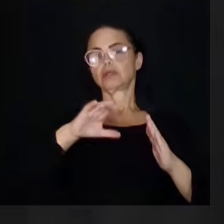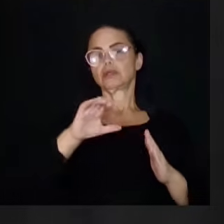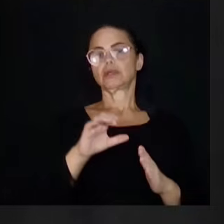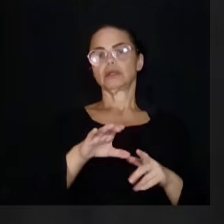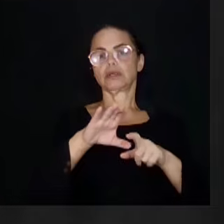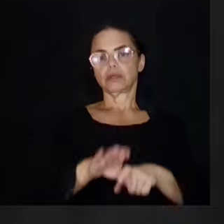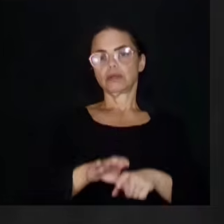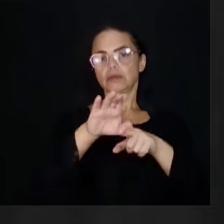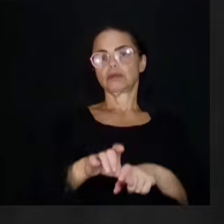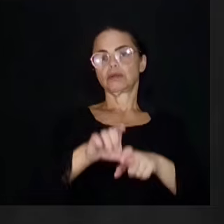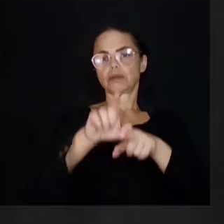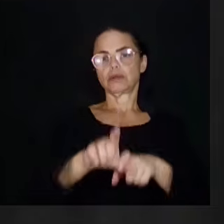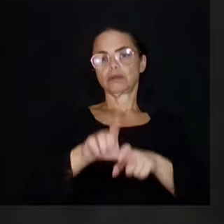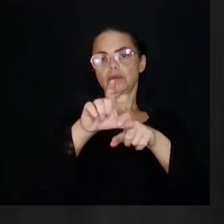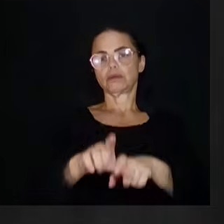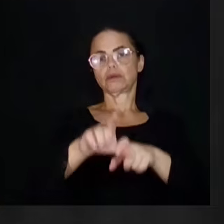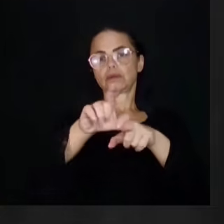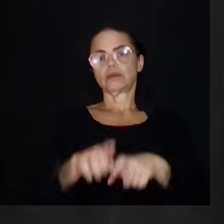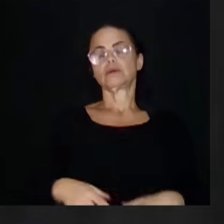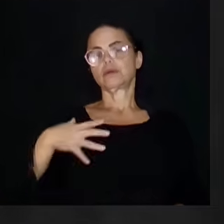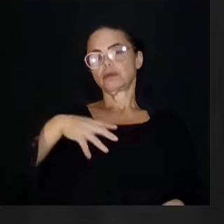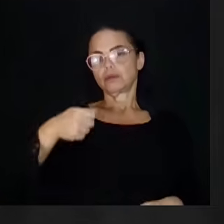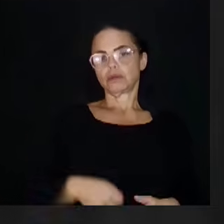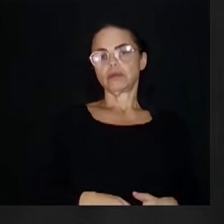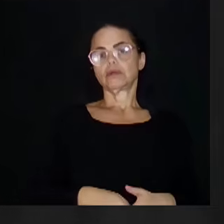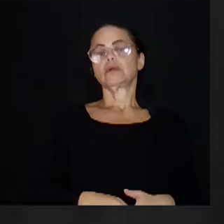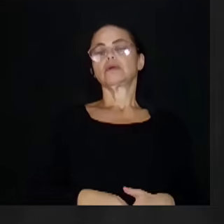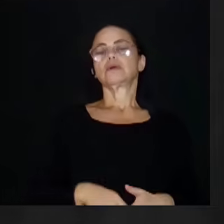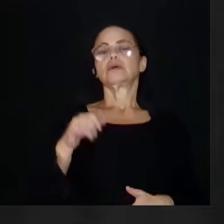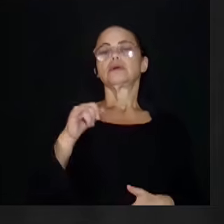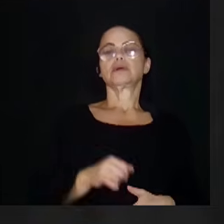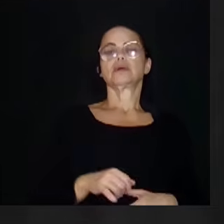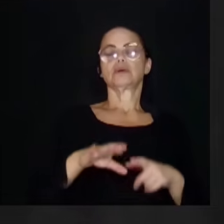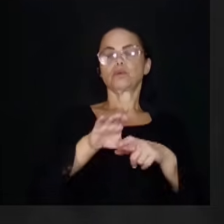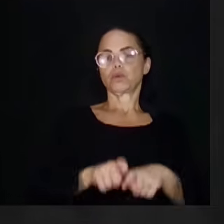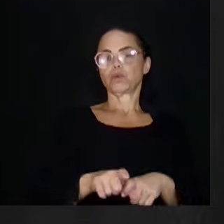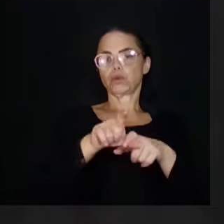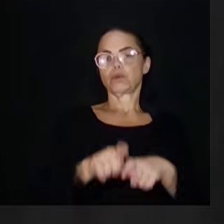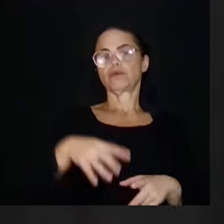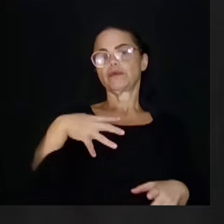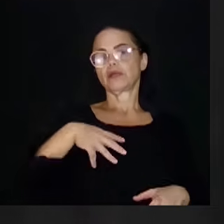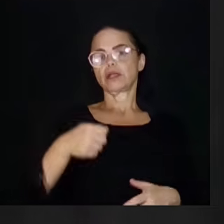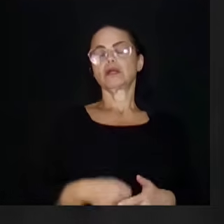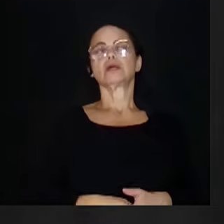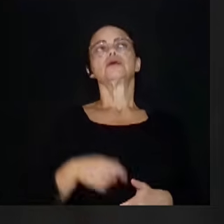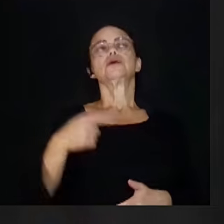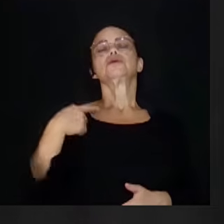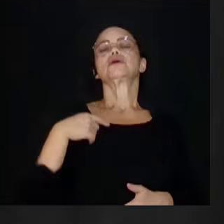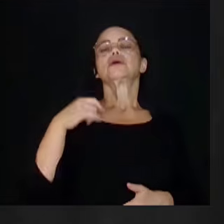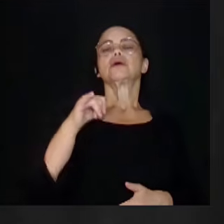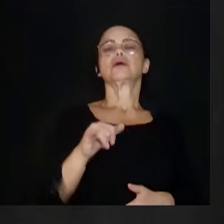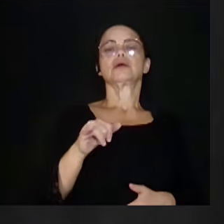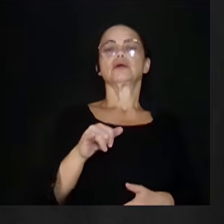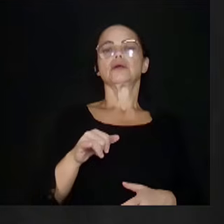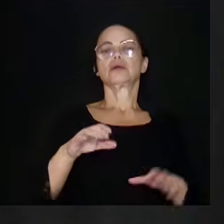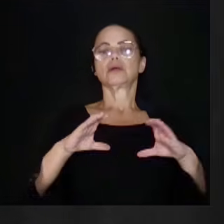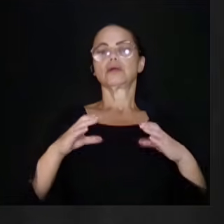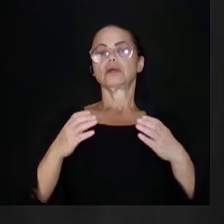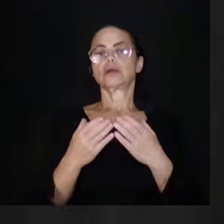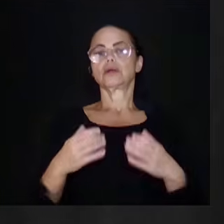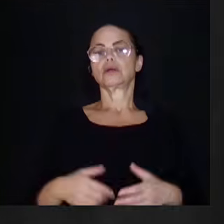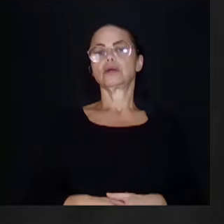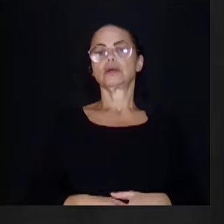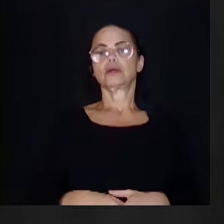Opará, sou filha de Dona Oiace Tata Quejesse. Nossa comunidade é o Ilê Assede Ansan,